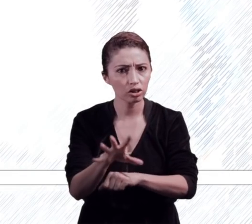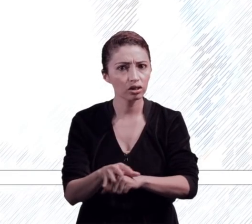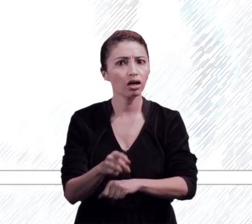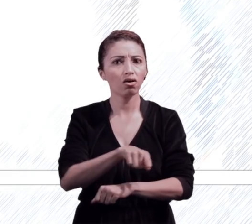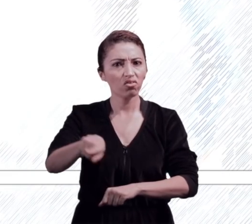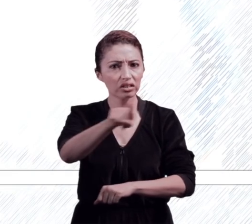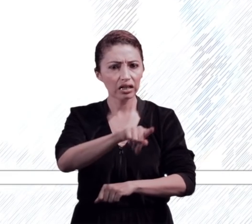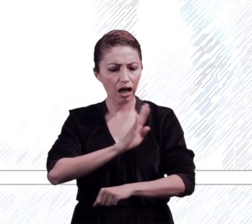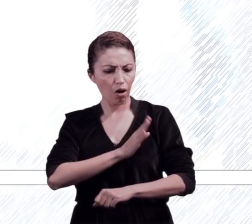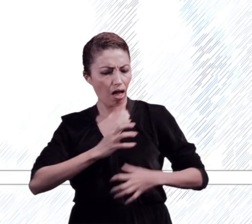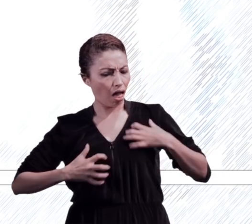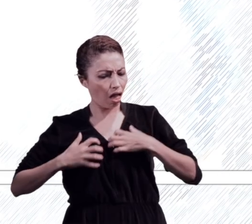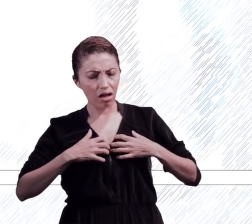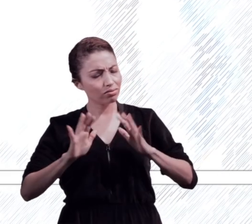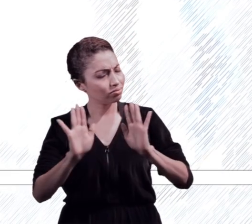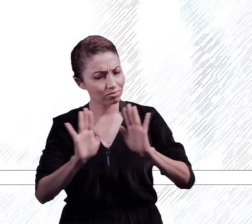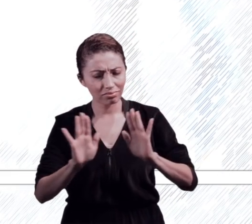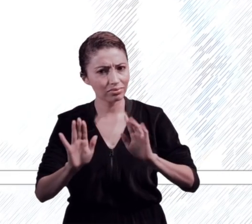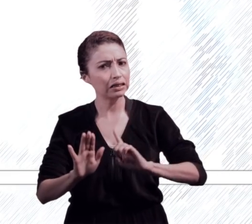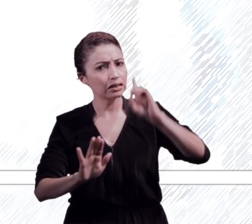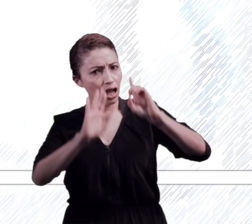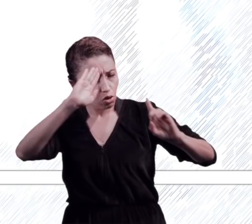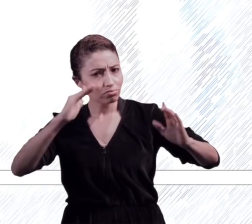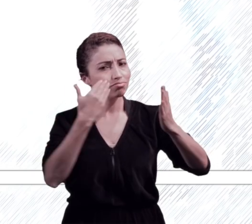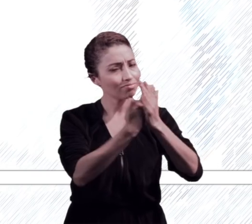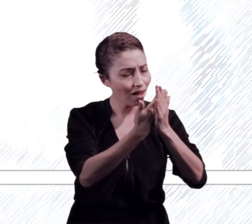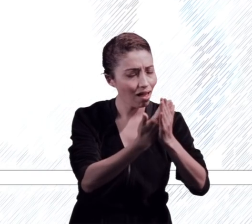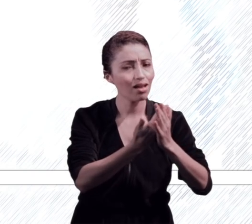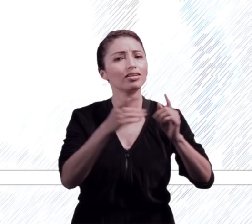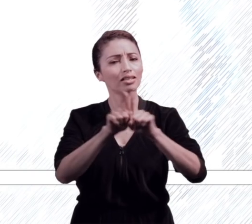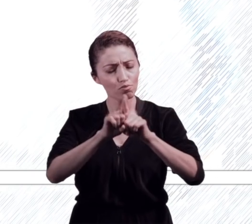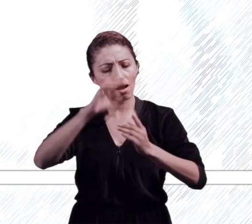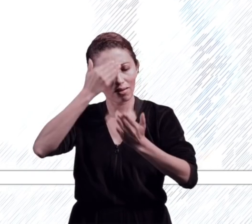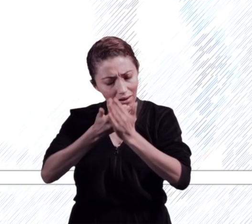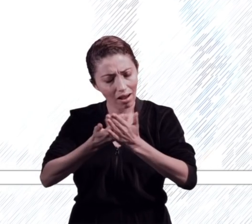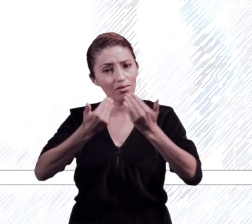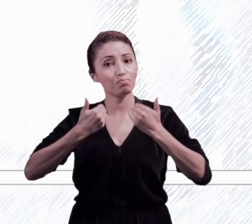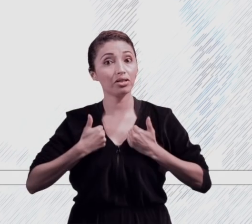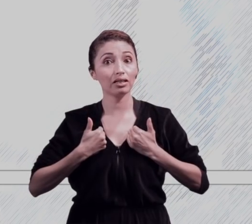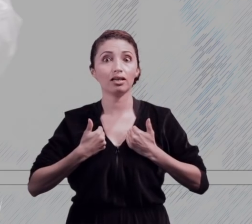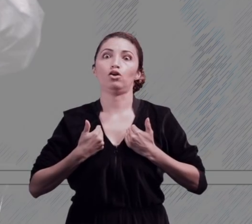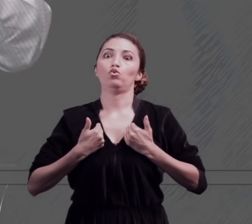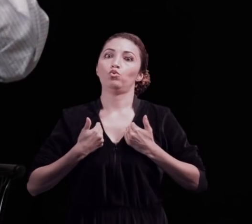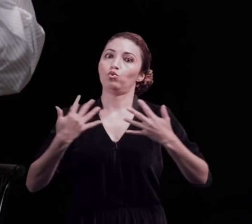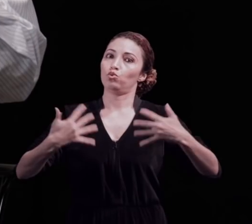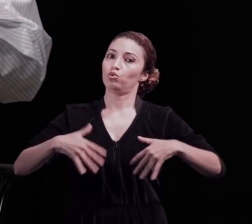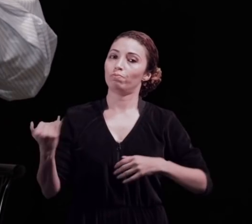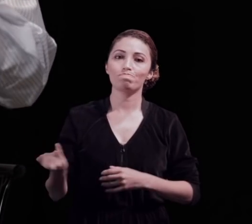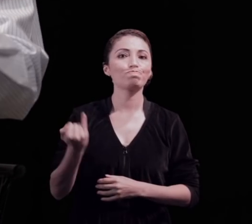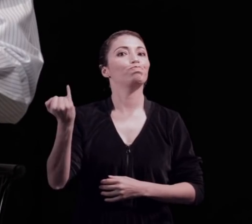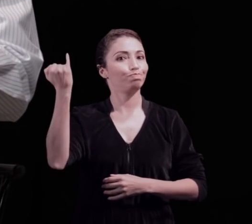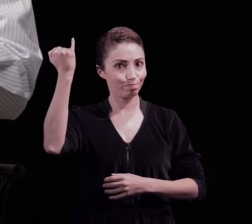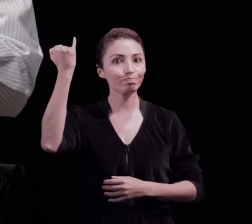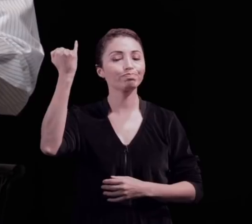deixem que seu coração fique aflito, creiam em Deus, creiam também em mim. Isso é